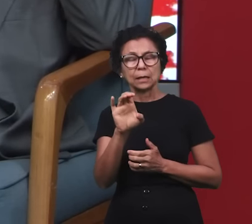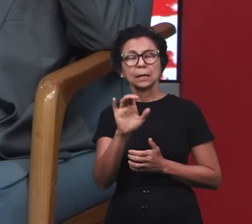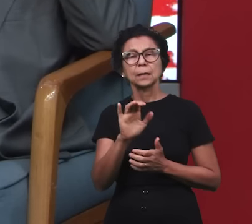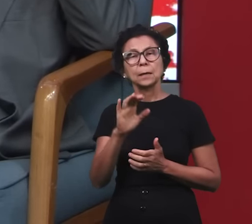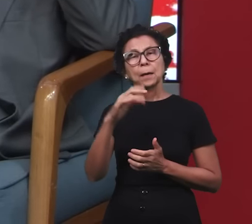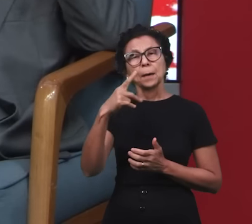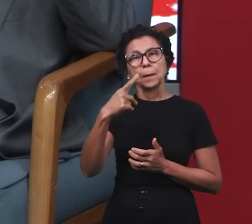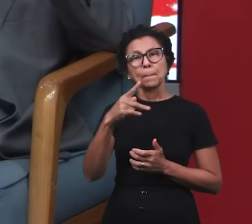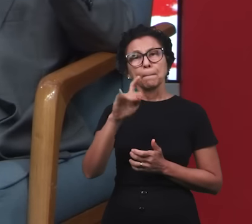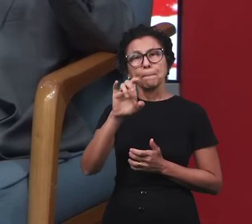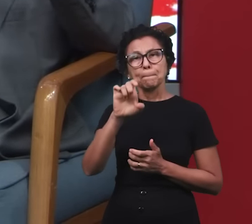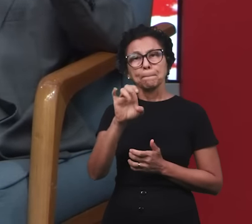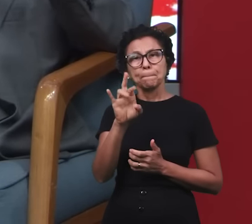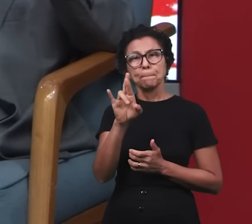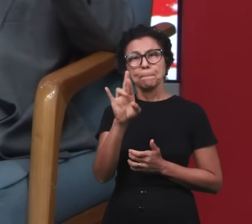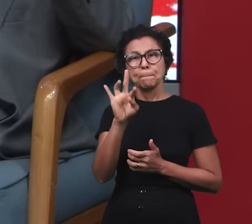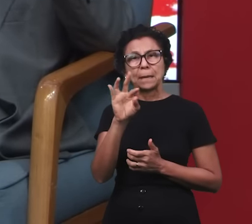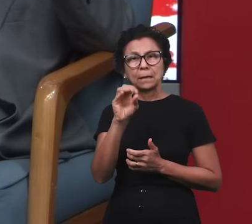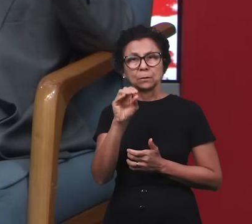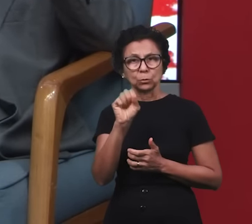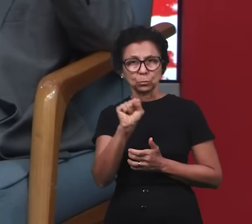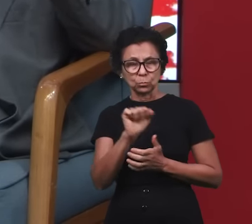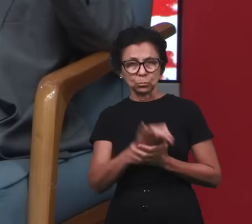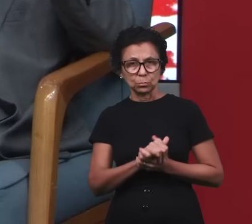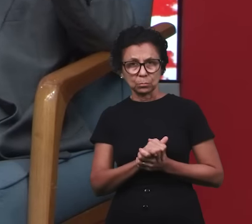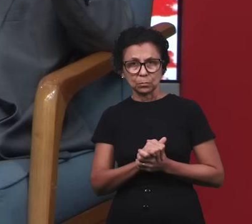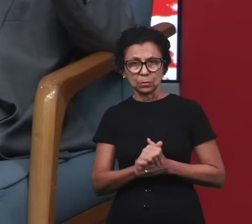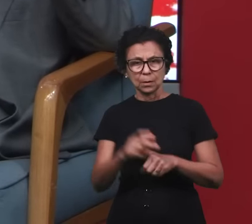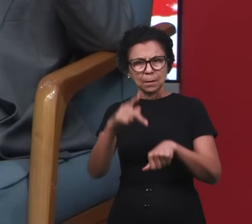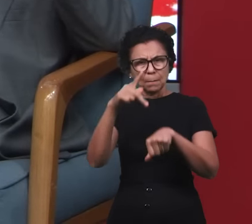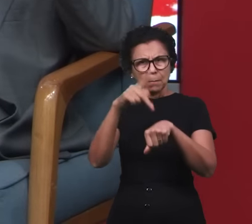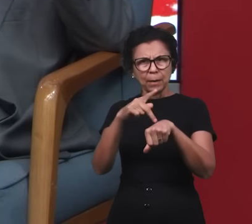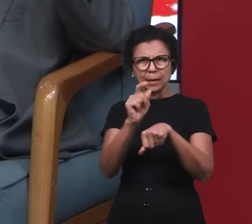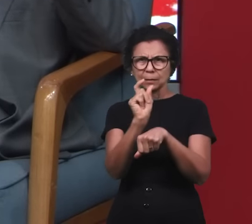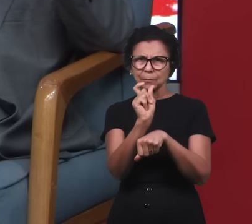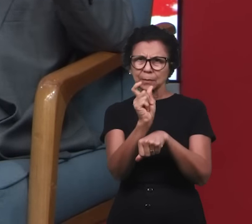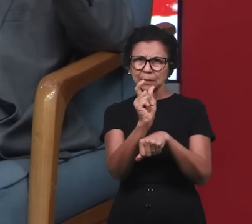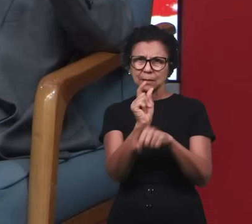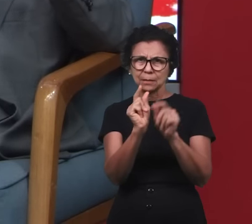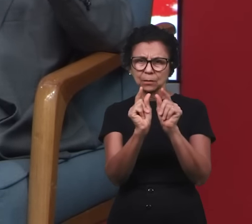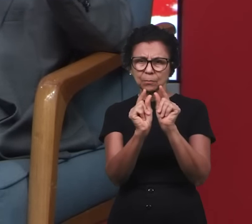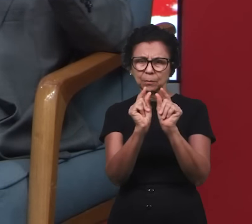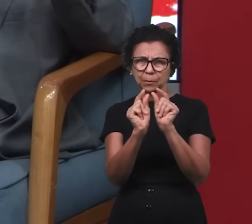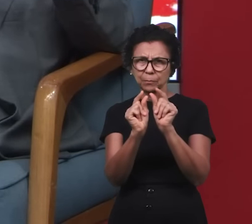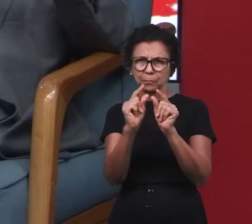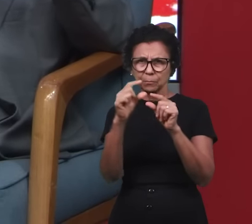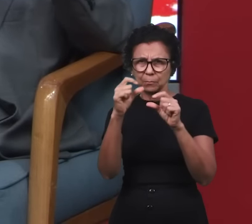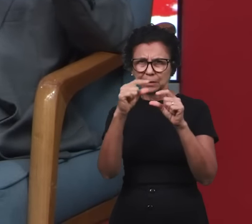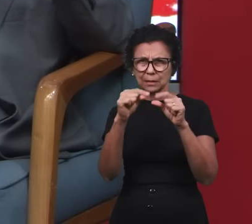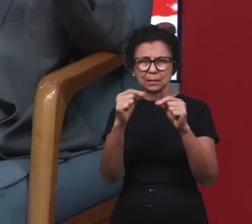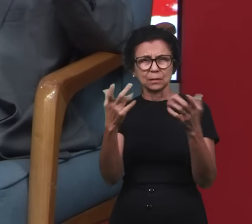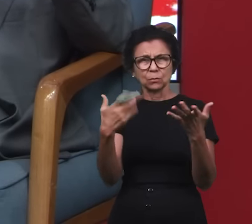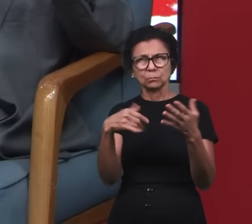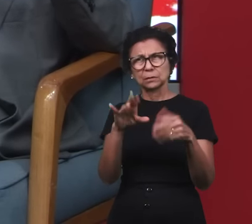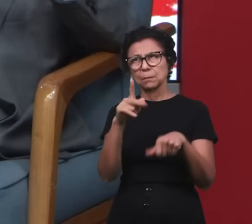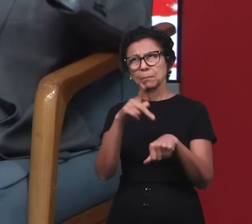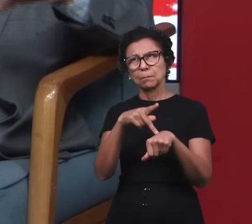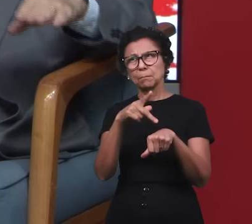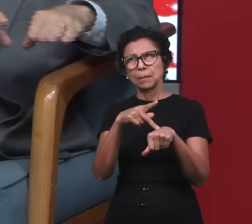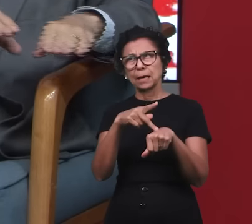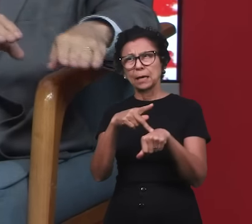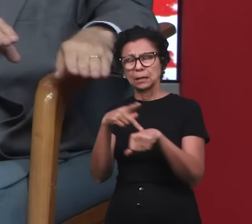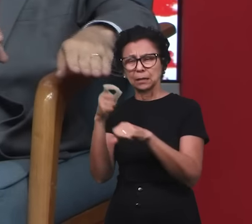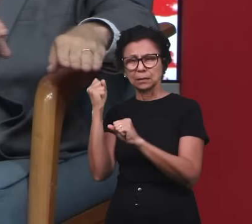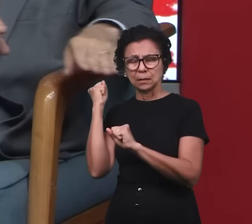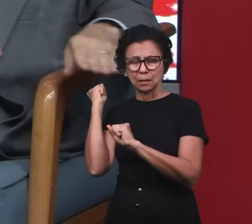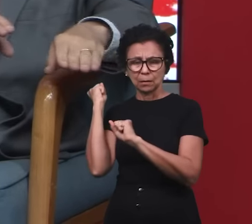no grego, é pedaço de pedra. É aquela expressão que se usa para pedra cortada. Aquela pedra